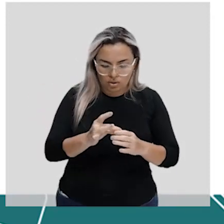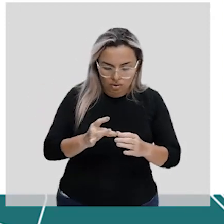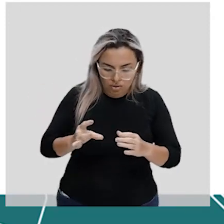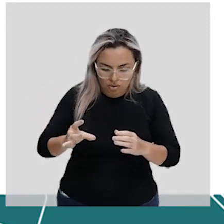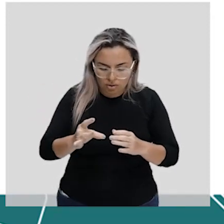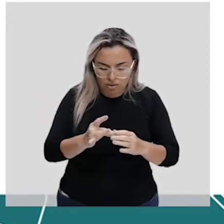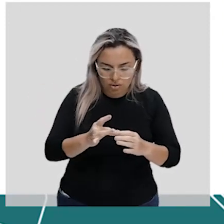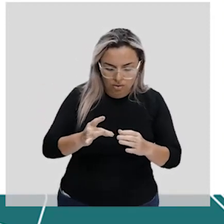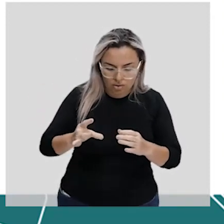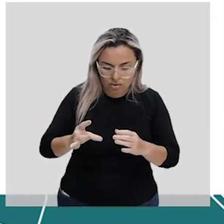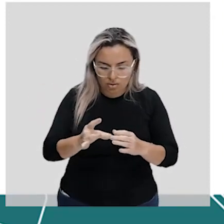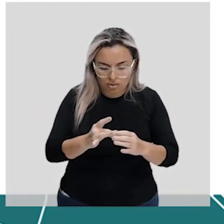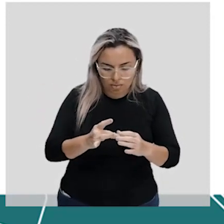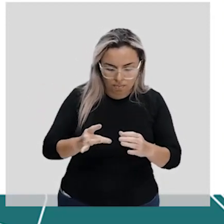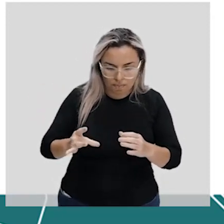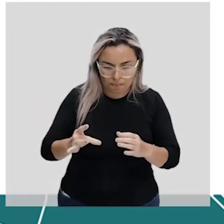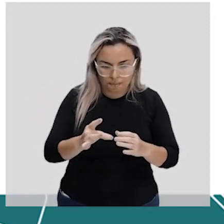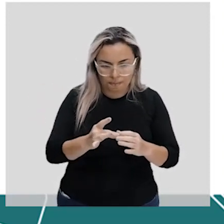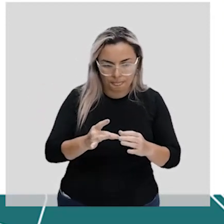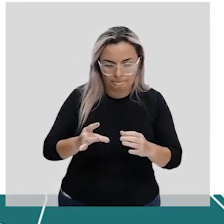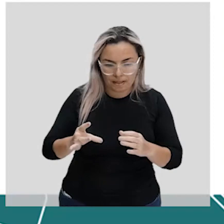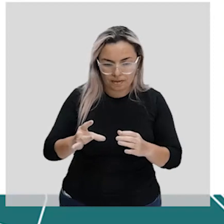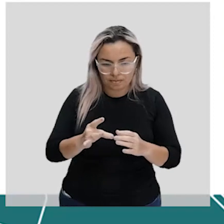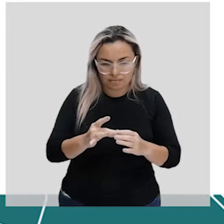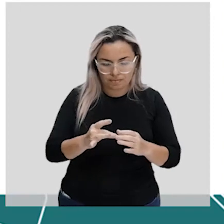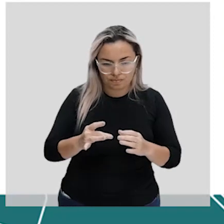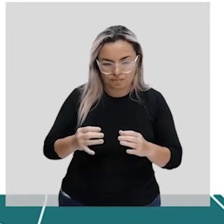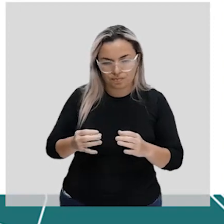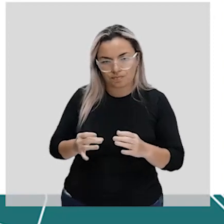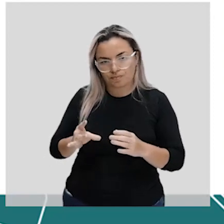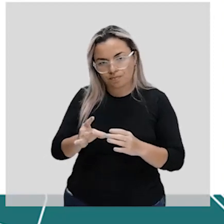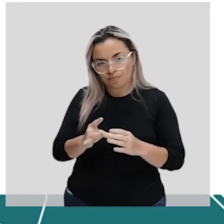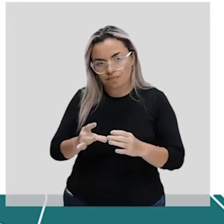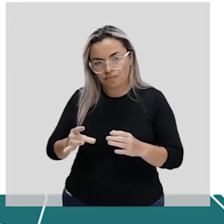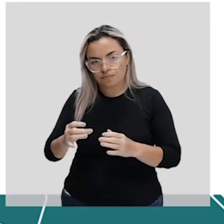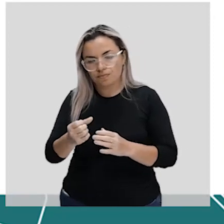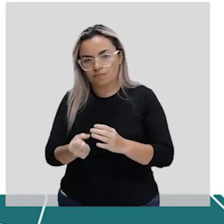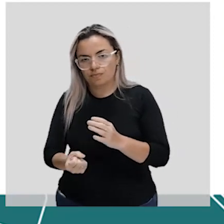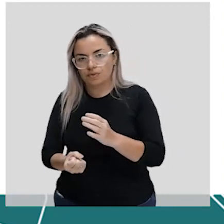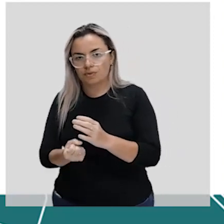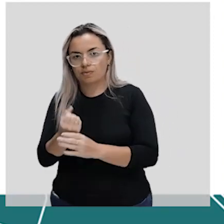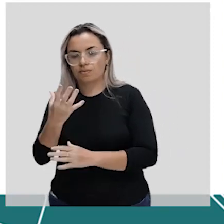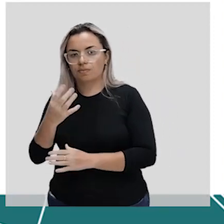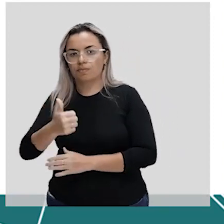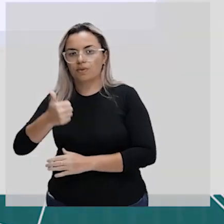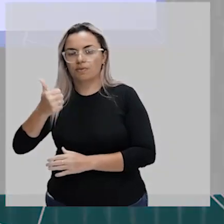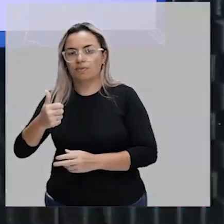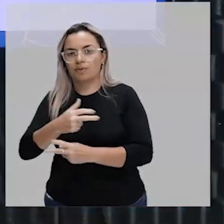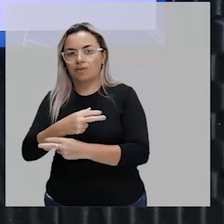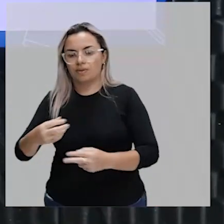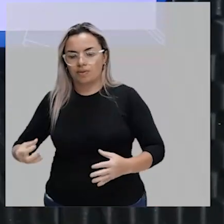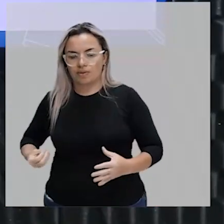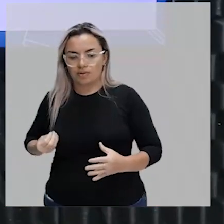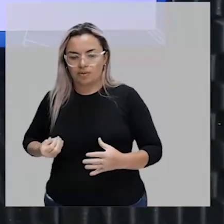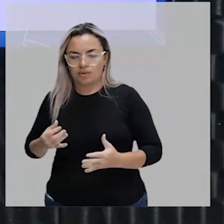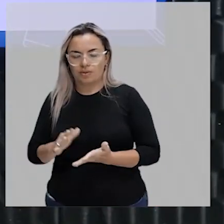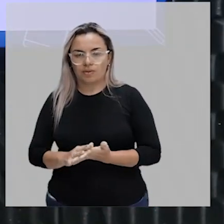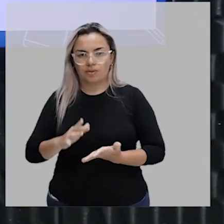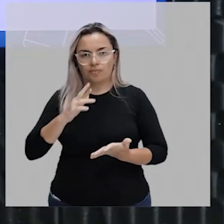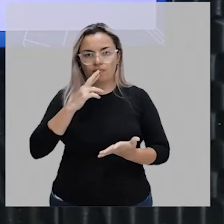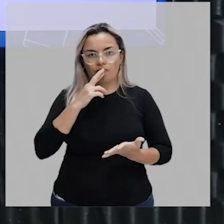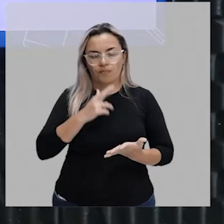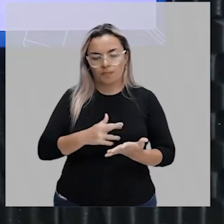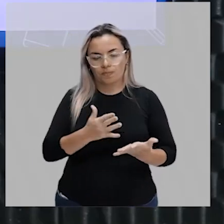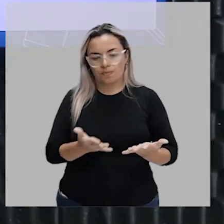fossem indivíduos primitivos que teriam dado origem aos primeiros seres vivos, tá? Então, os resultados